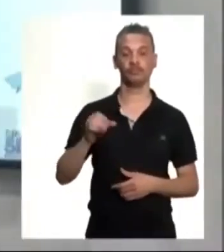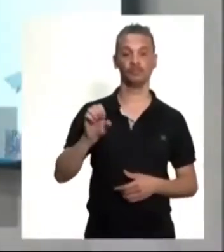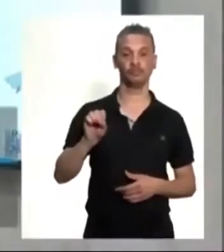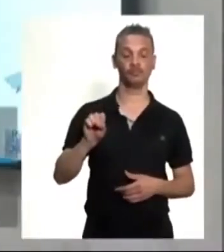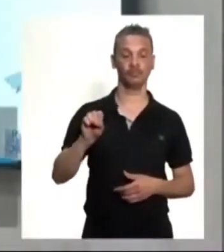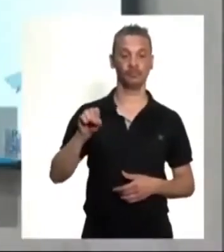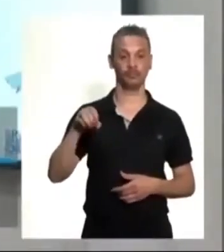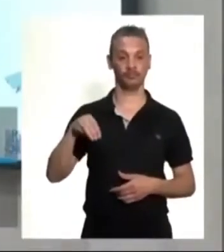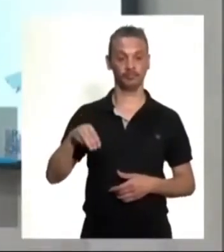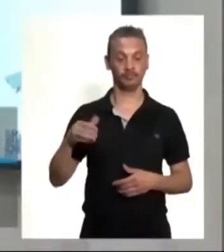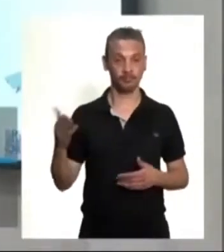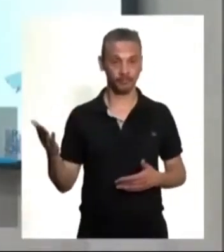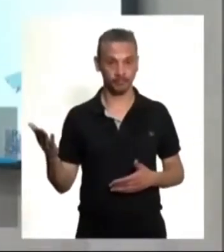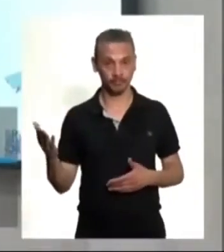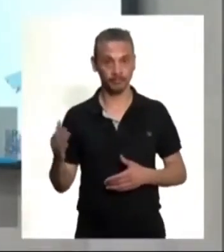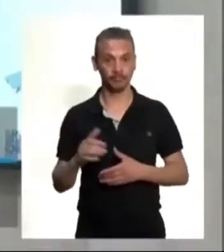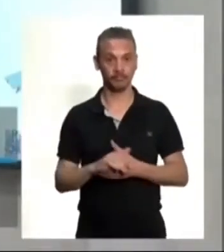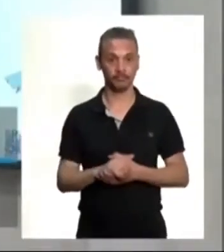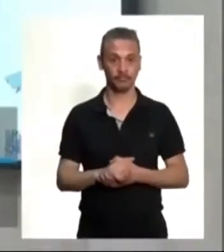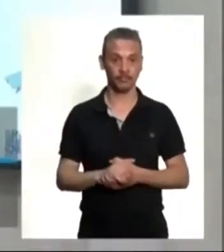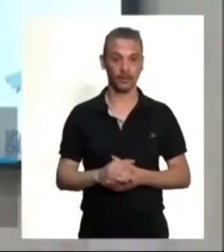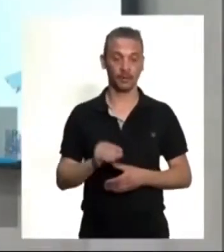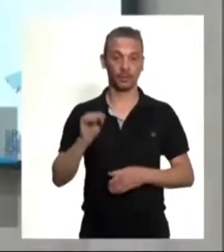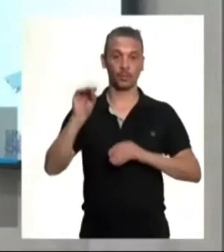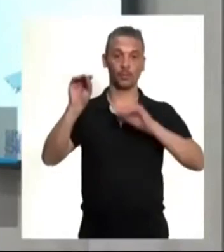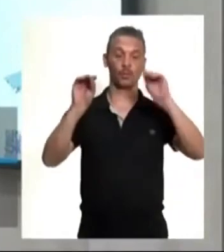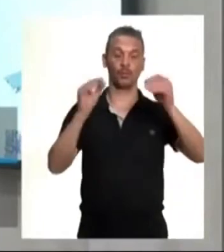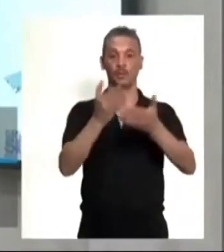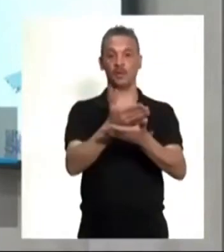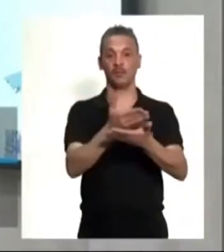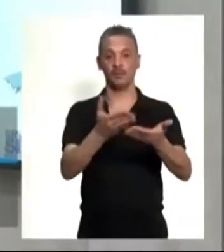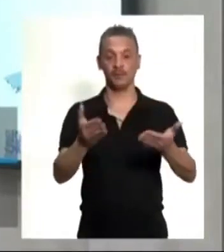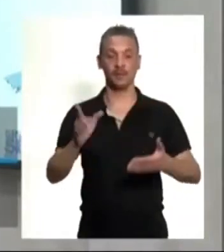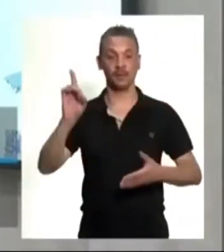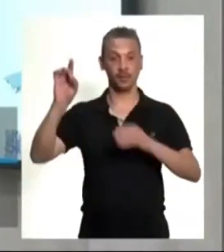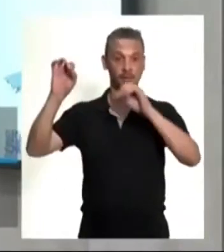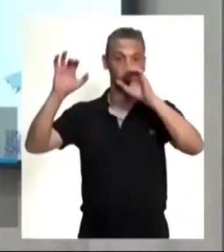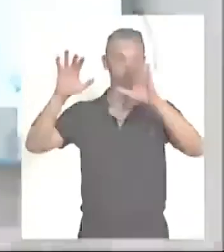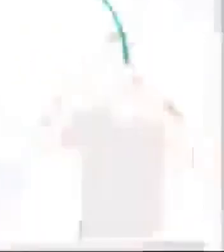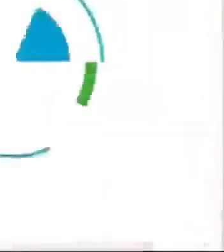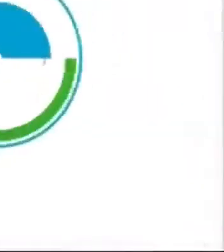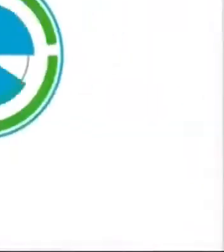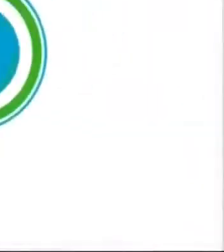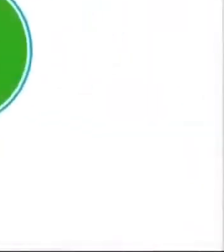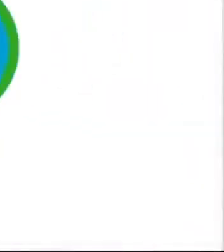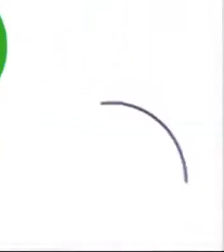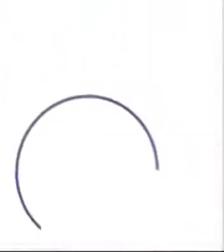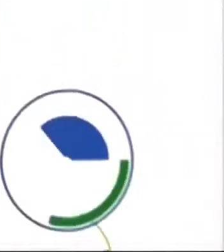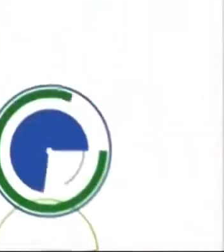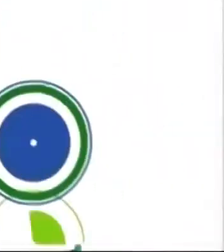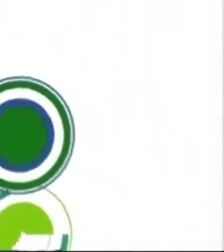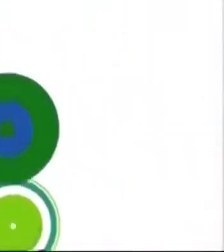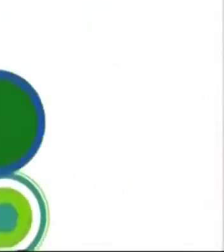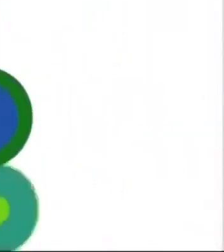108 decímetros cúbicos. Um beijo grande para vocês, fiquem com Deus, tudo de bom.